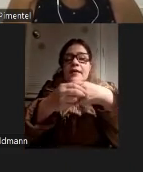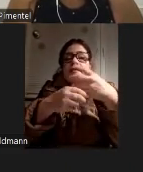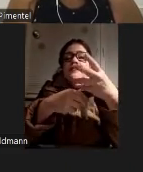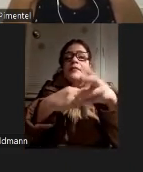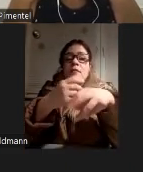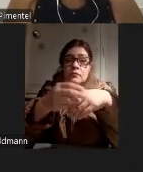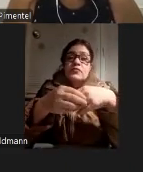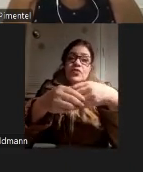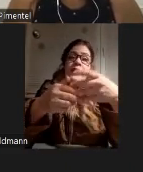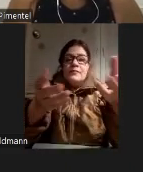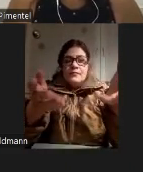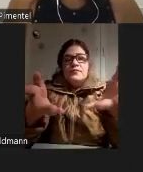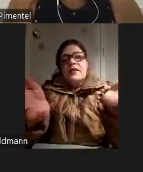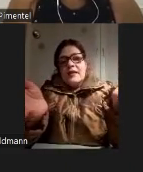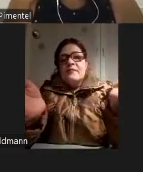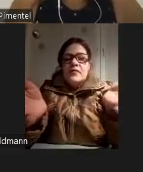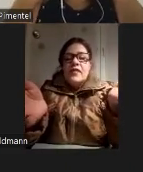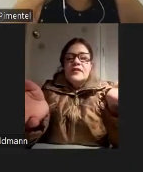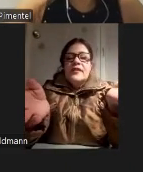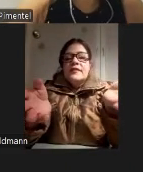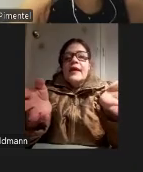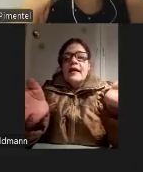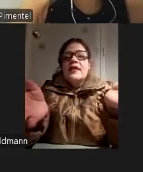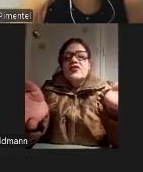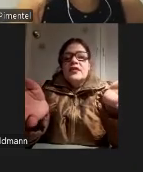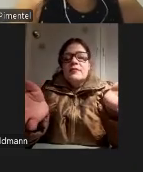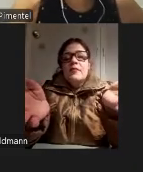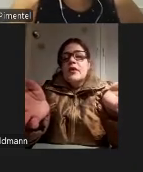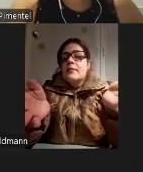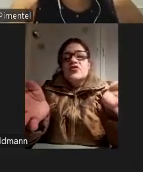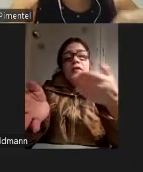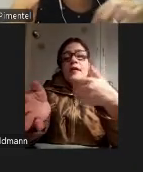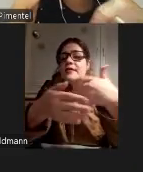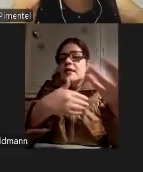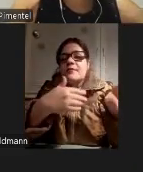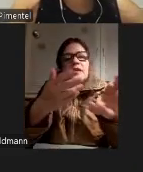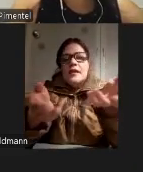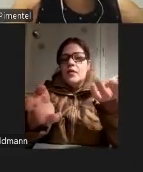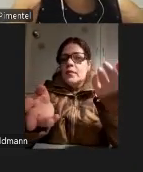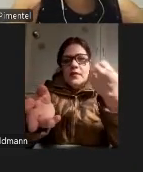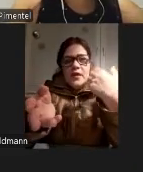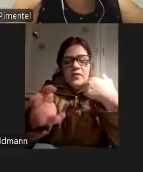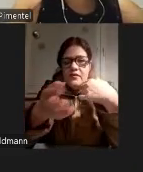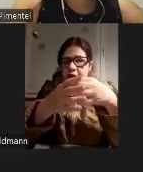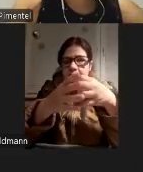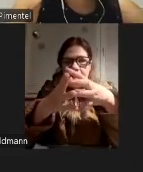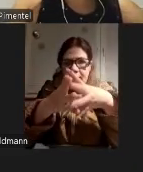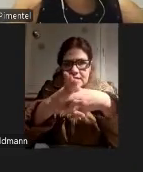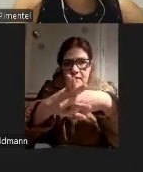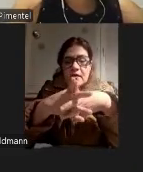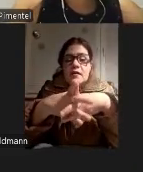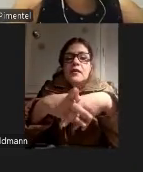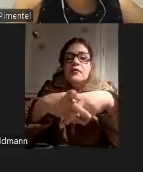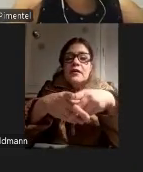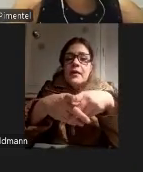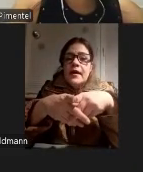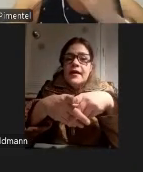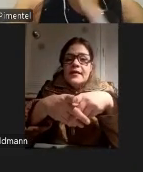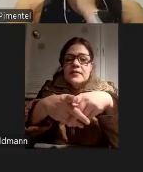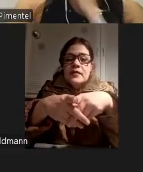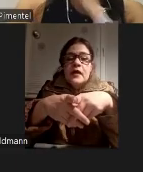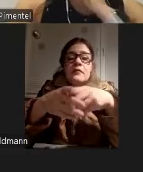que aparecem já está meio que evidente é a queixa de memória, mas nem é sempre ele o primeiro que vai aparecer. E